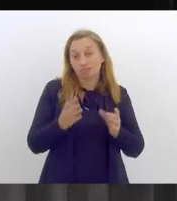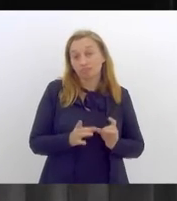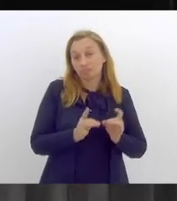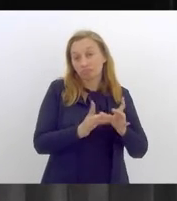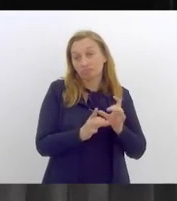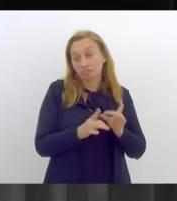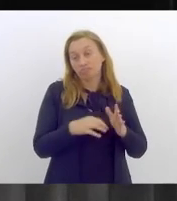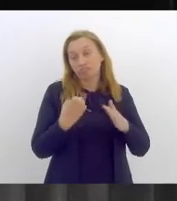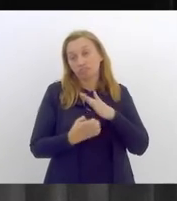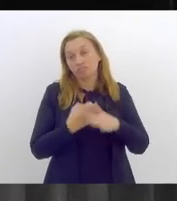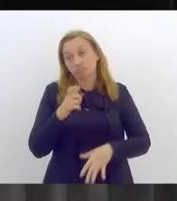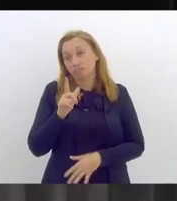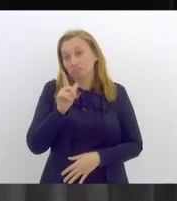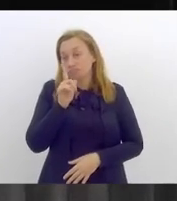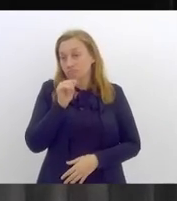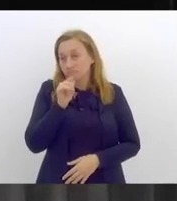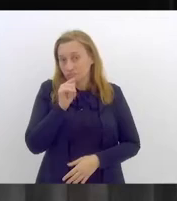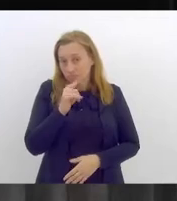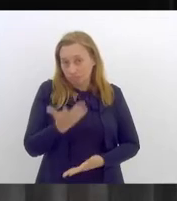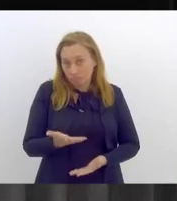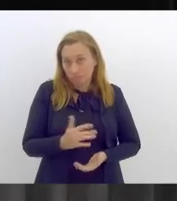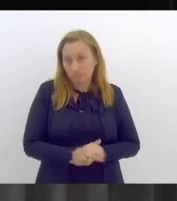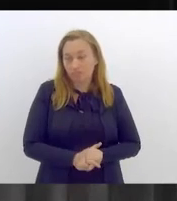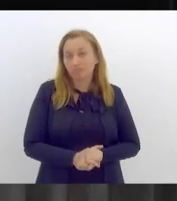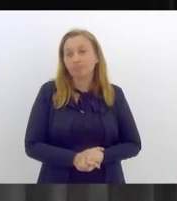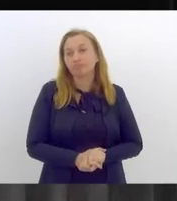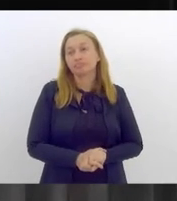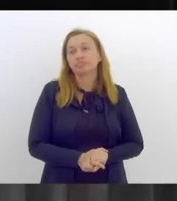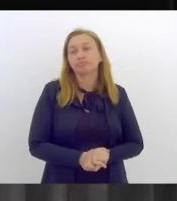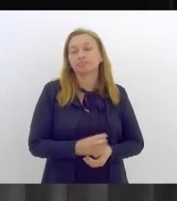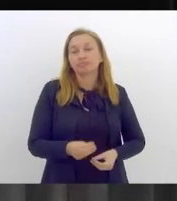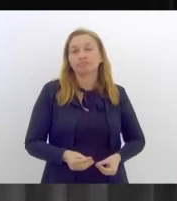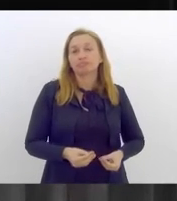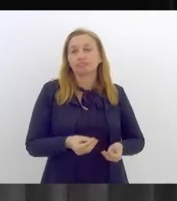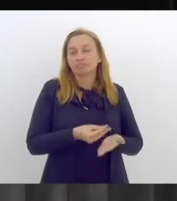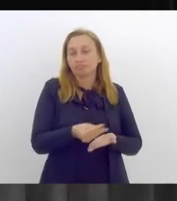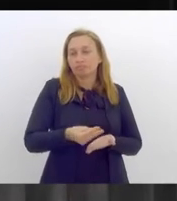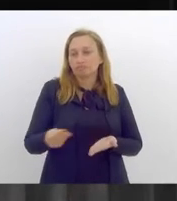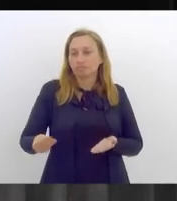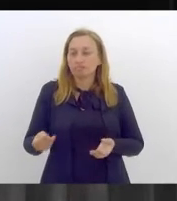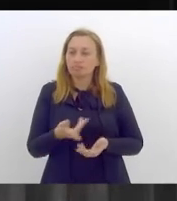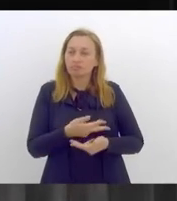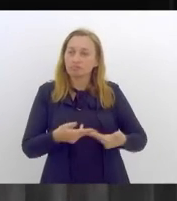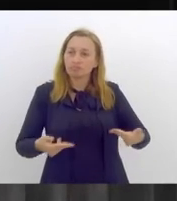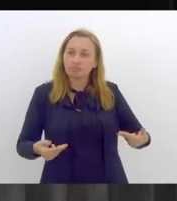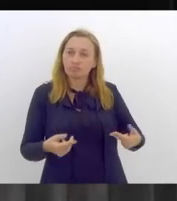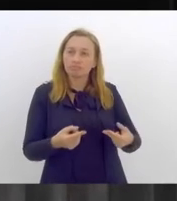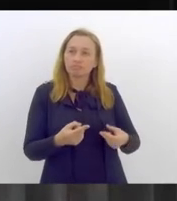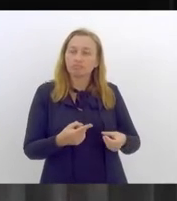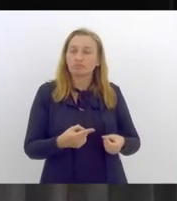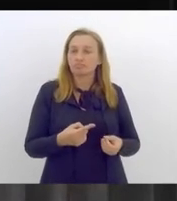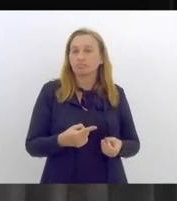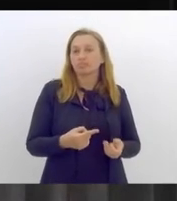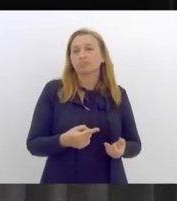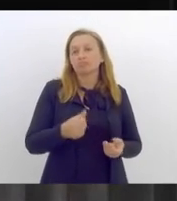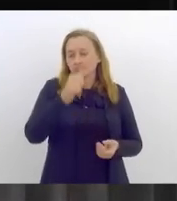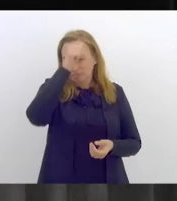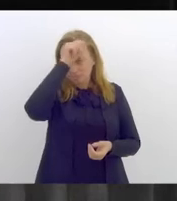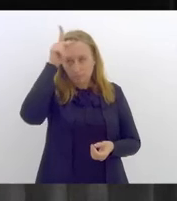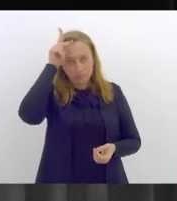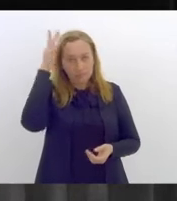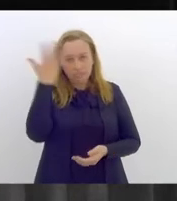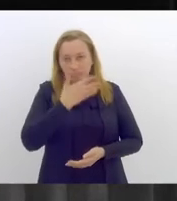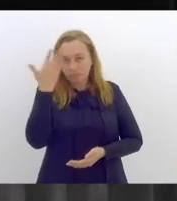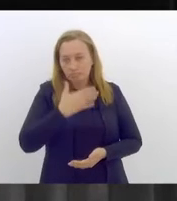tenha servido para irrigar diversas prefeituras, para cumprir acordos escusos, nós não vimos